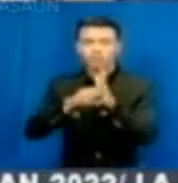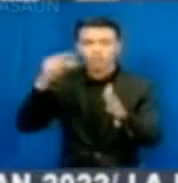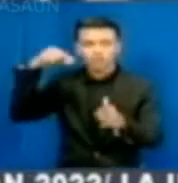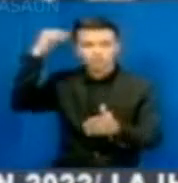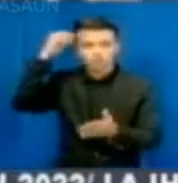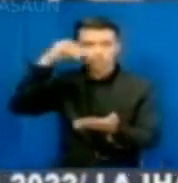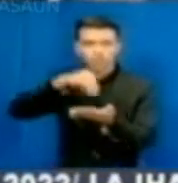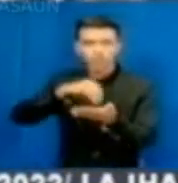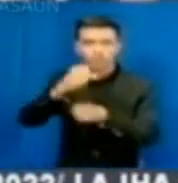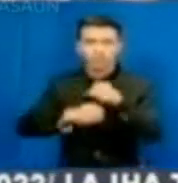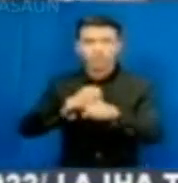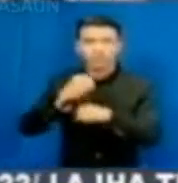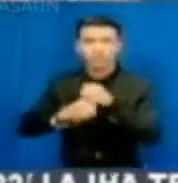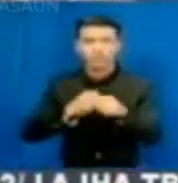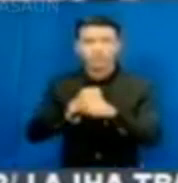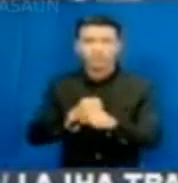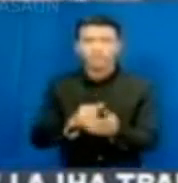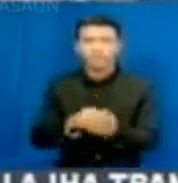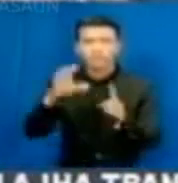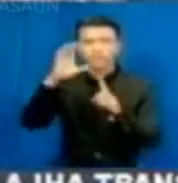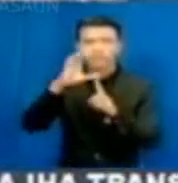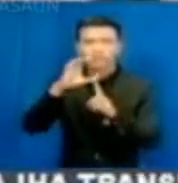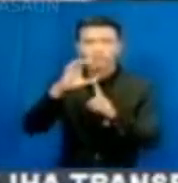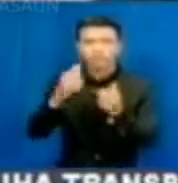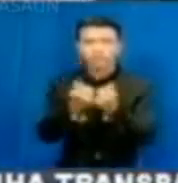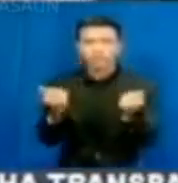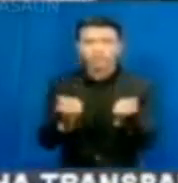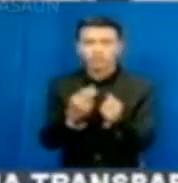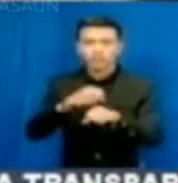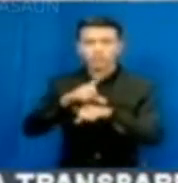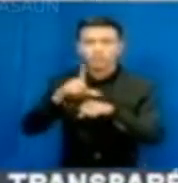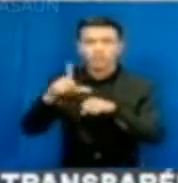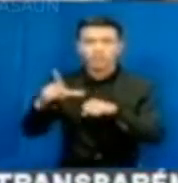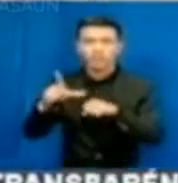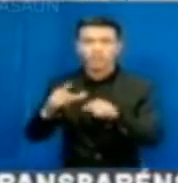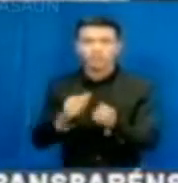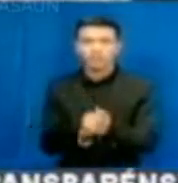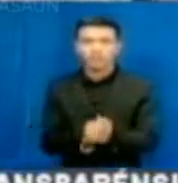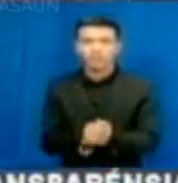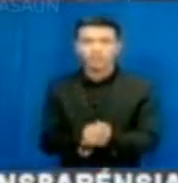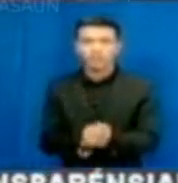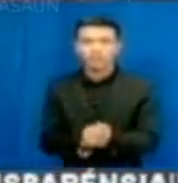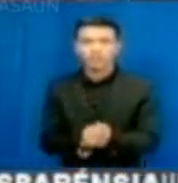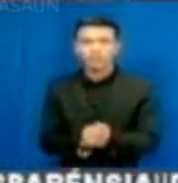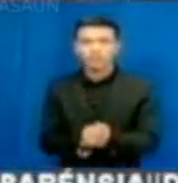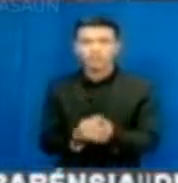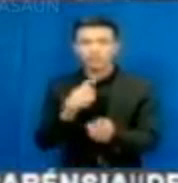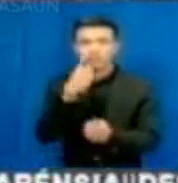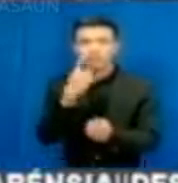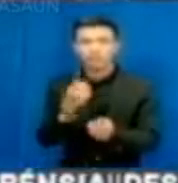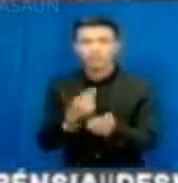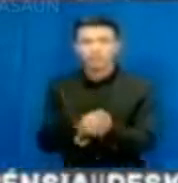Governo Aloca Caratinan. Coordenadora Técnica Agência Nacional Avaliação, Planeamento e Monitorização, Brígida Soares,